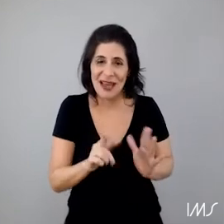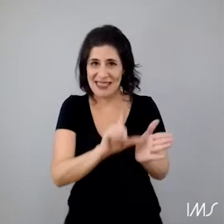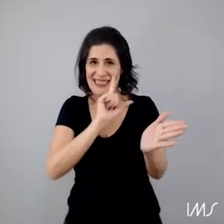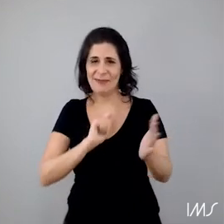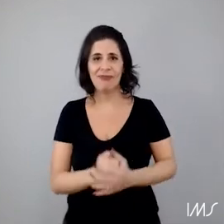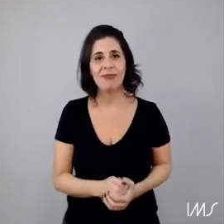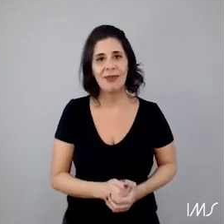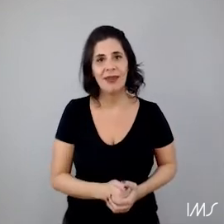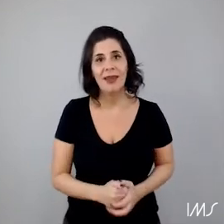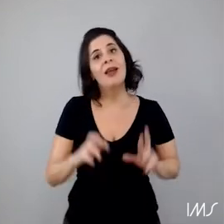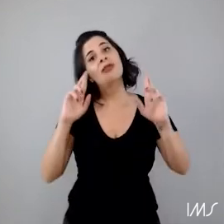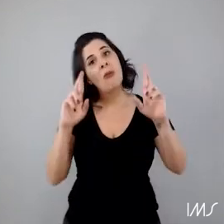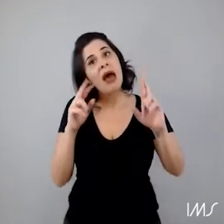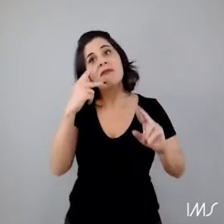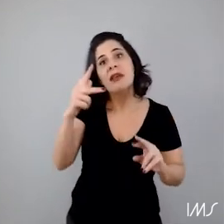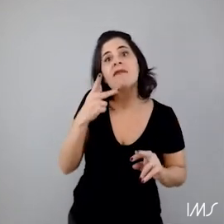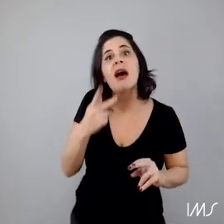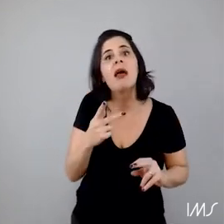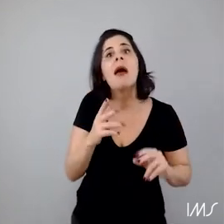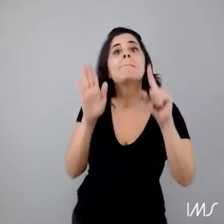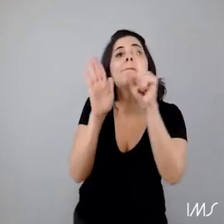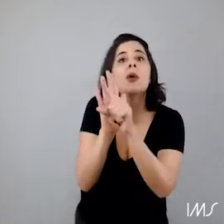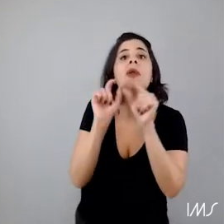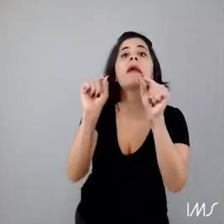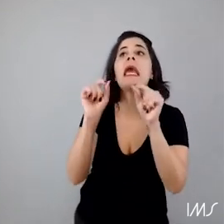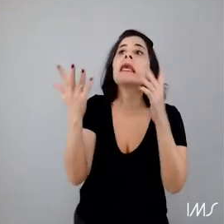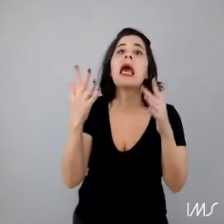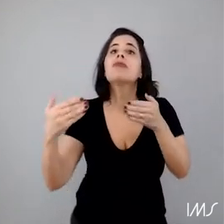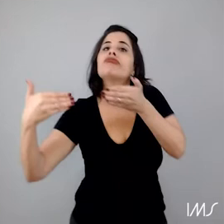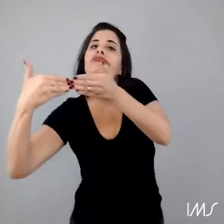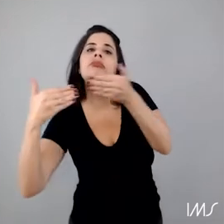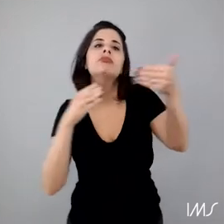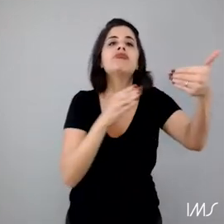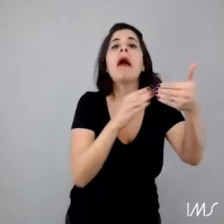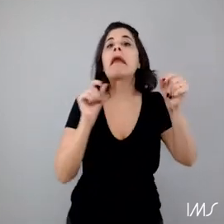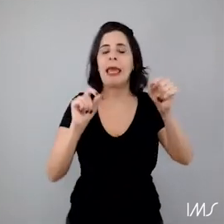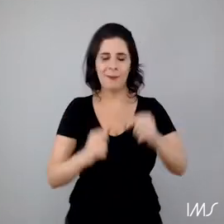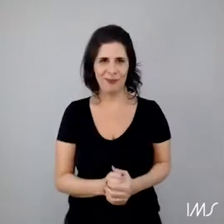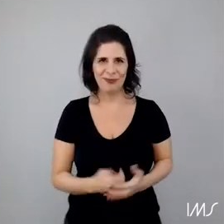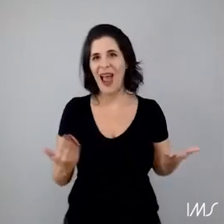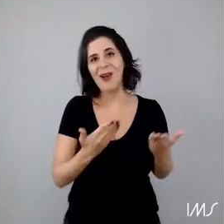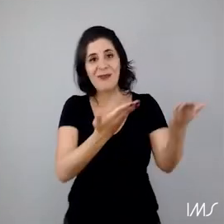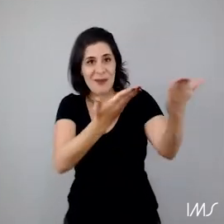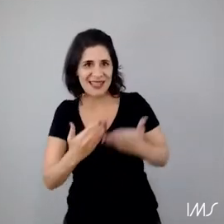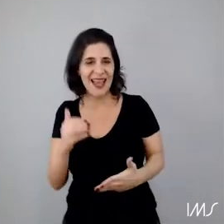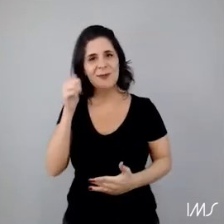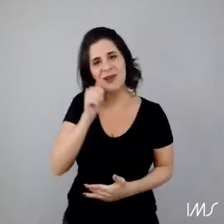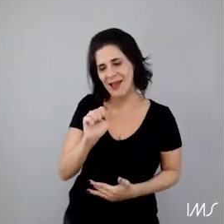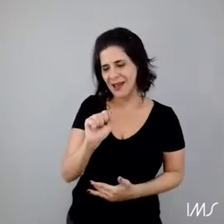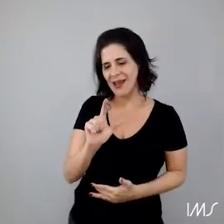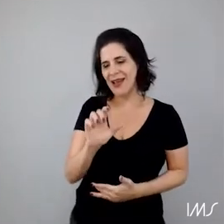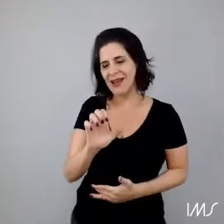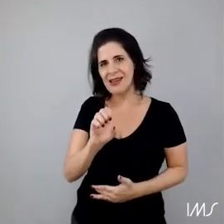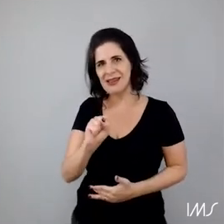se especifiquem a quem são destinadas. Bom, e agora, por último, tenho o prazer de apresentar a Alessandra Vanucci, que vai